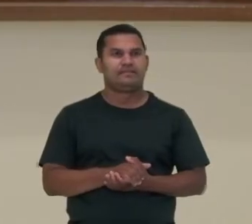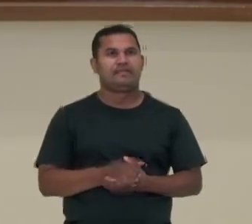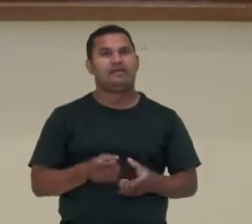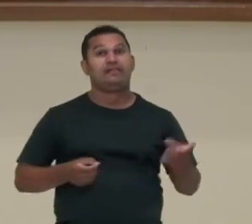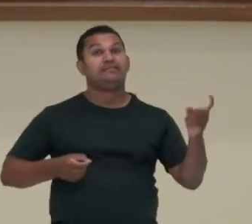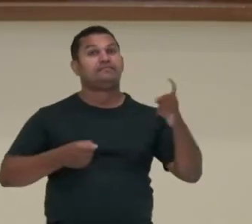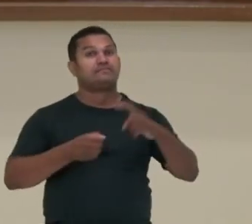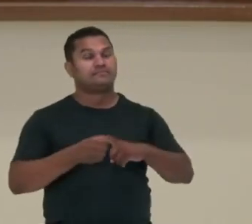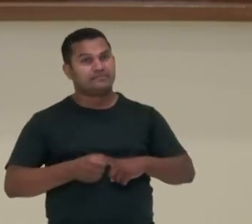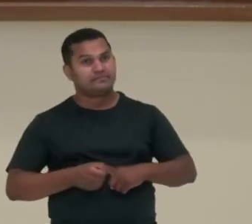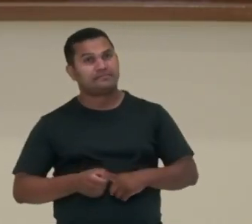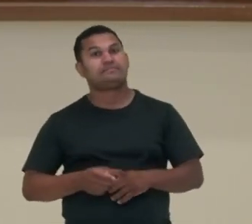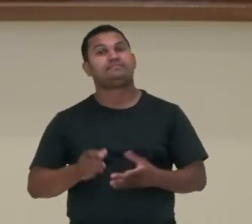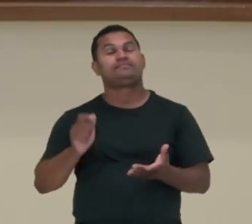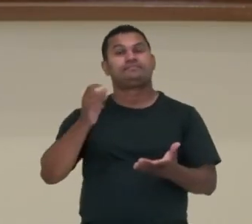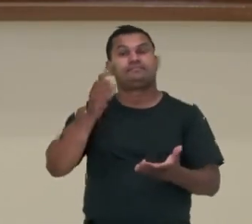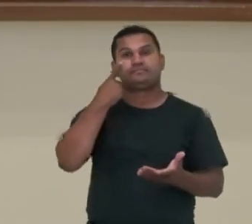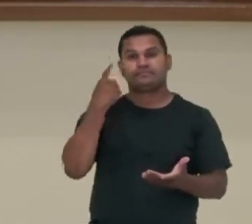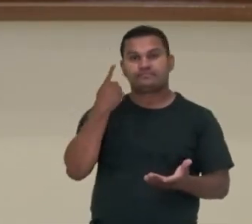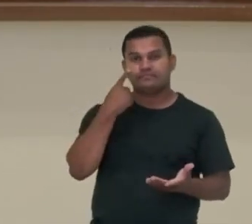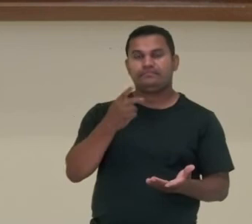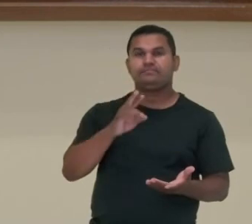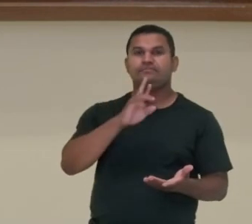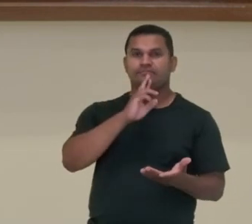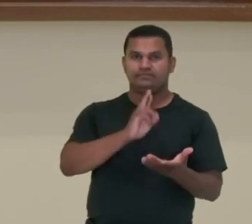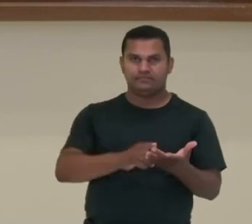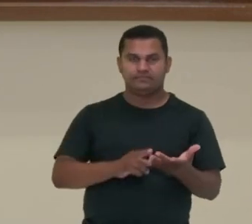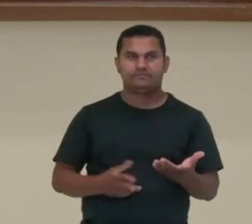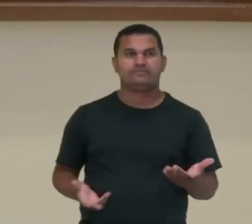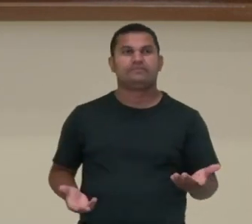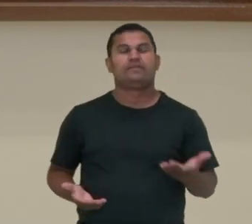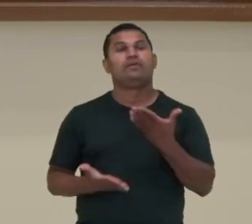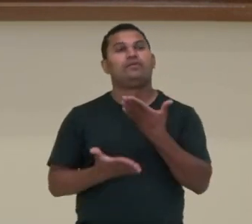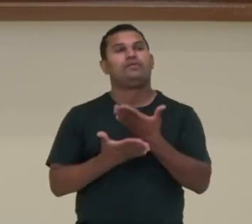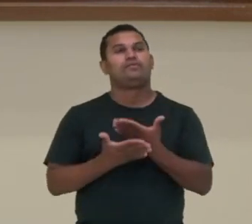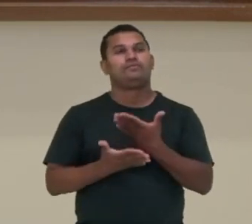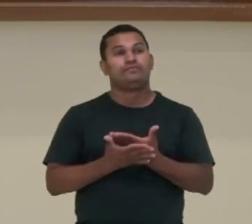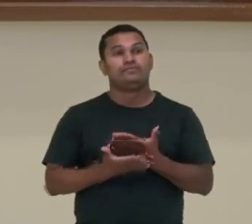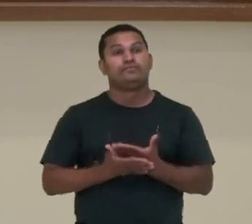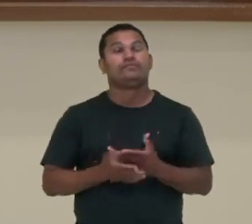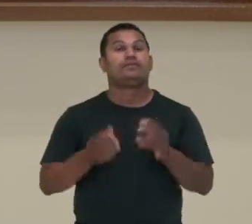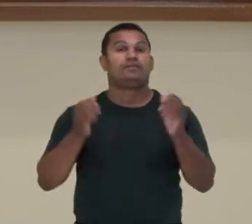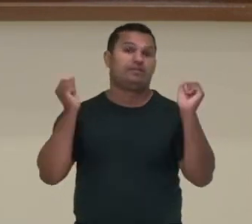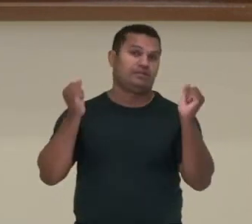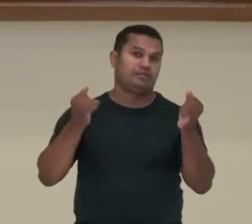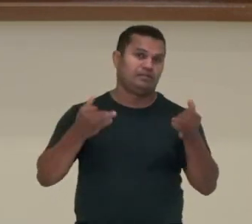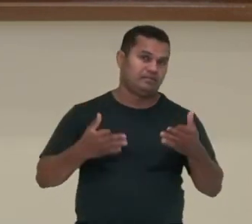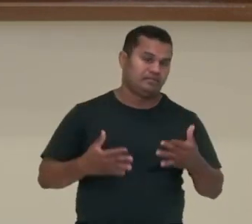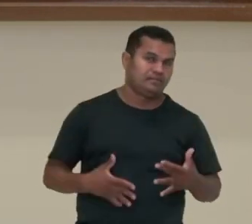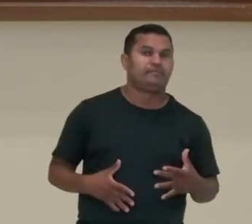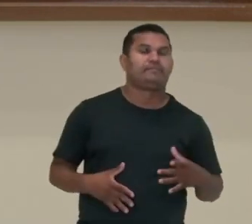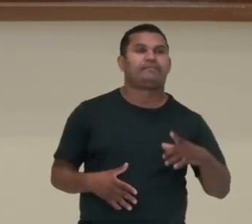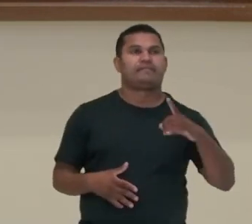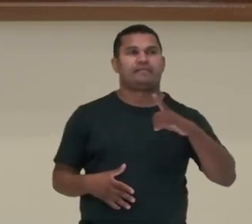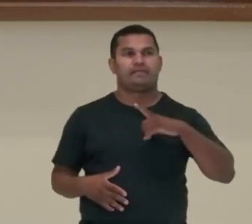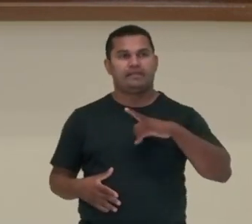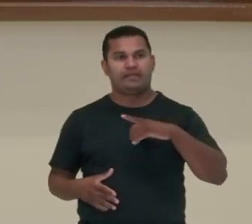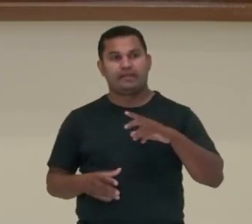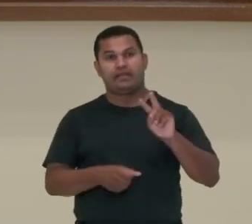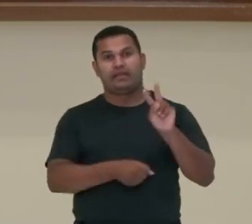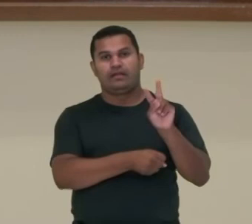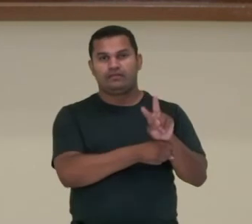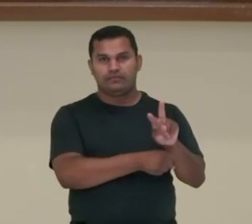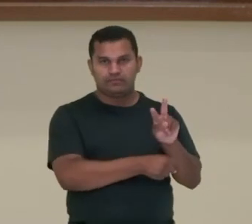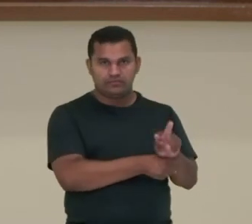Voltamos para corrigir a nossa atividade. Então, o estudo que a gente desenvolveu sobre as reservas da biosfera, qual